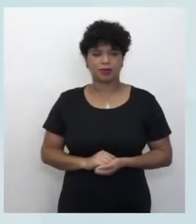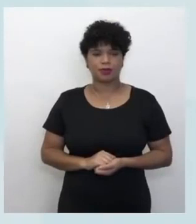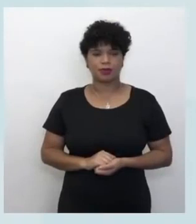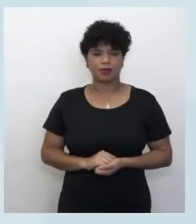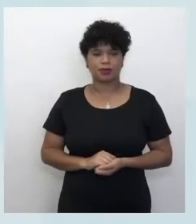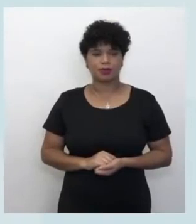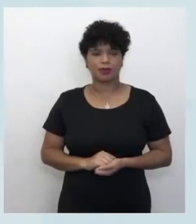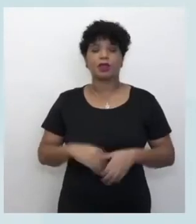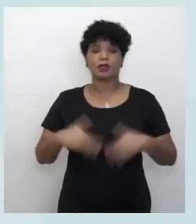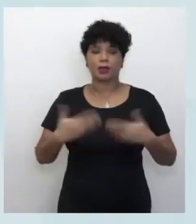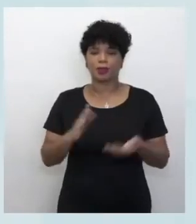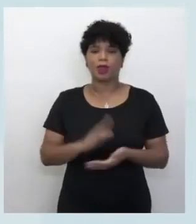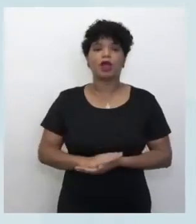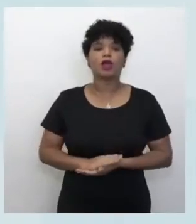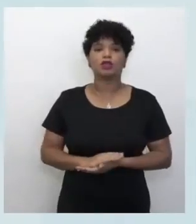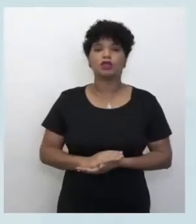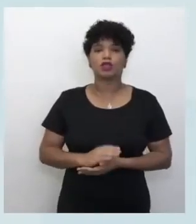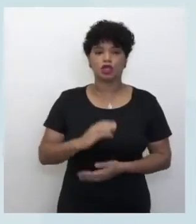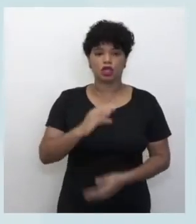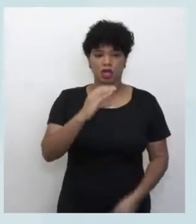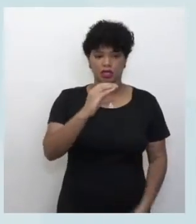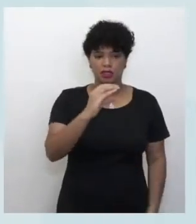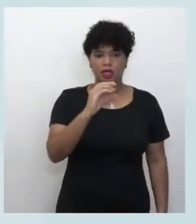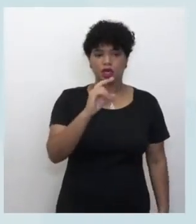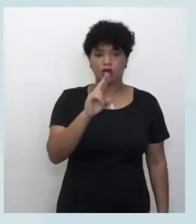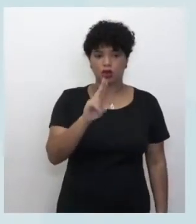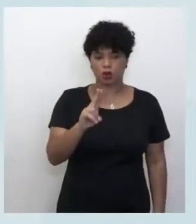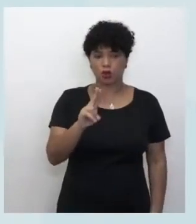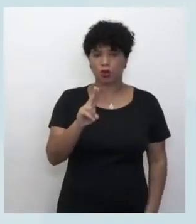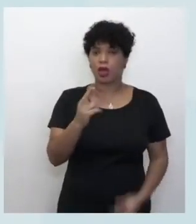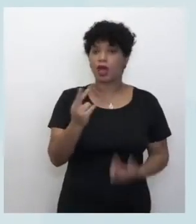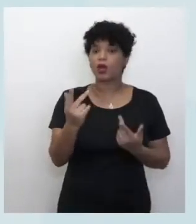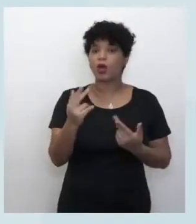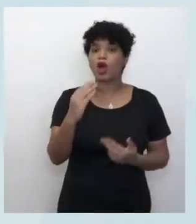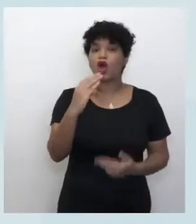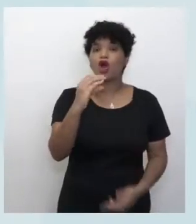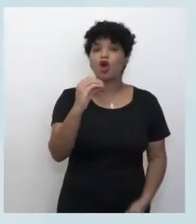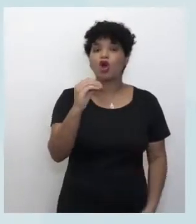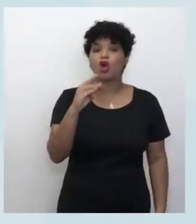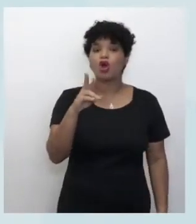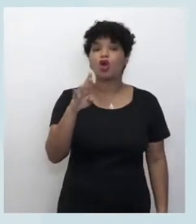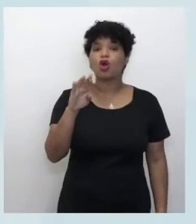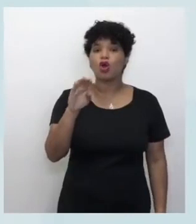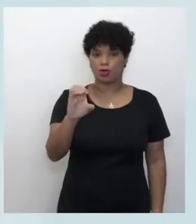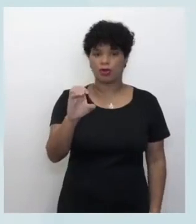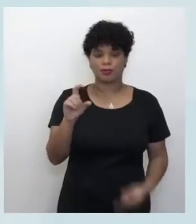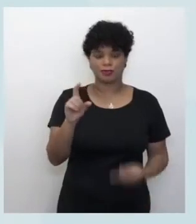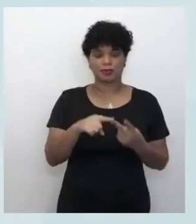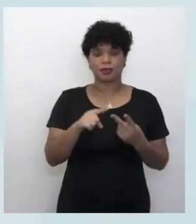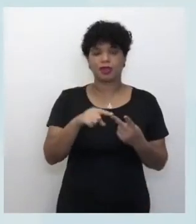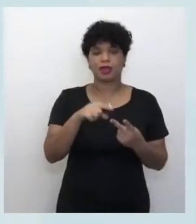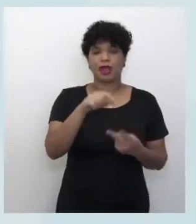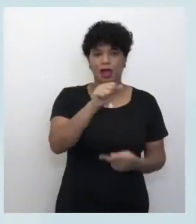Se eu tenho o cobre, ok? Mais o nitrato de prata,